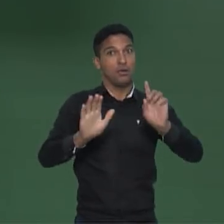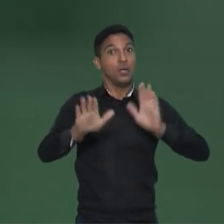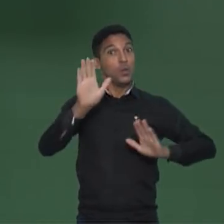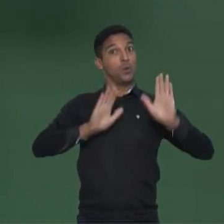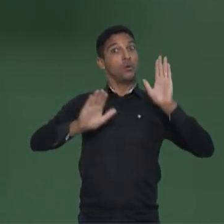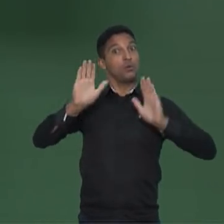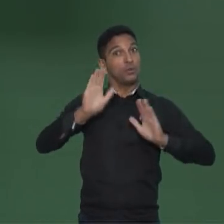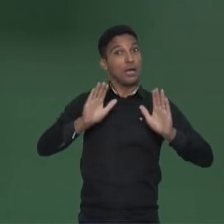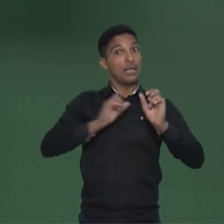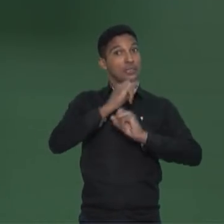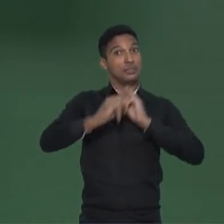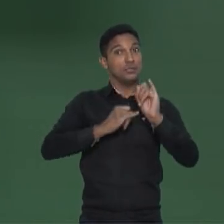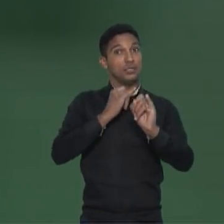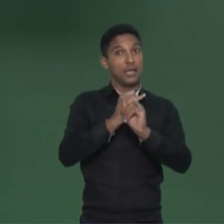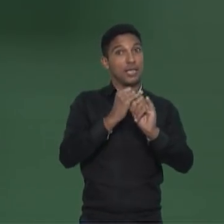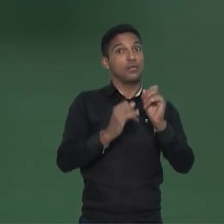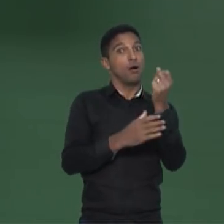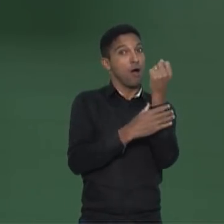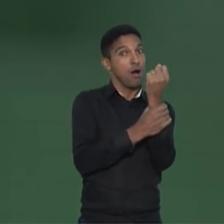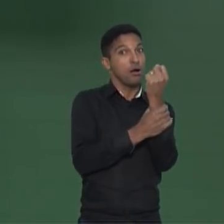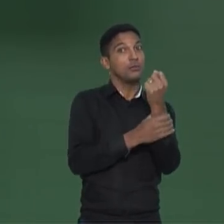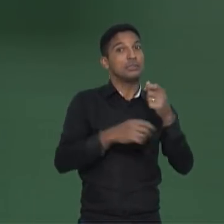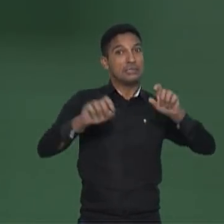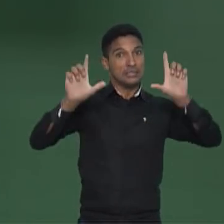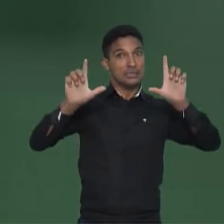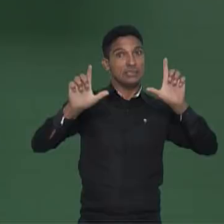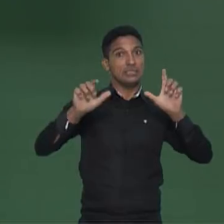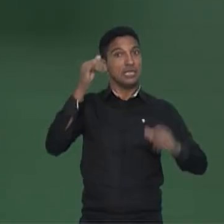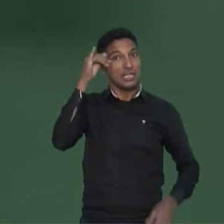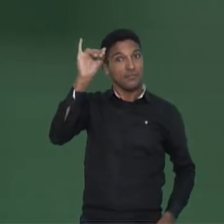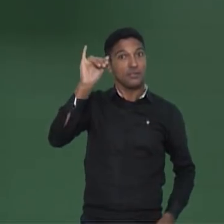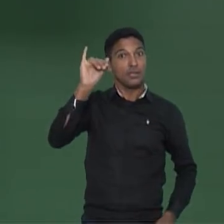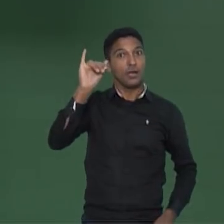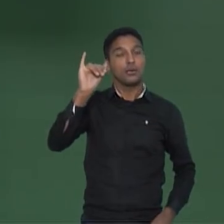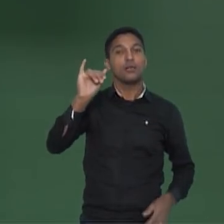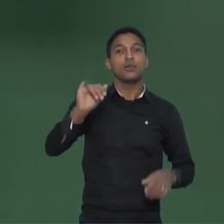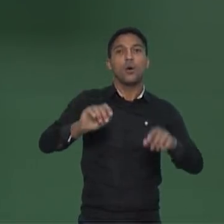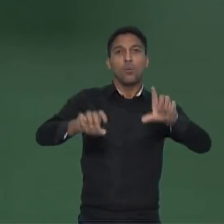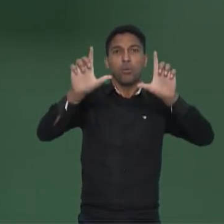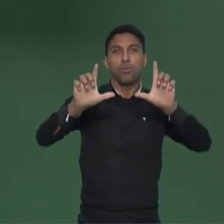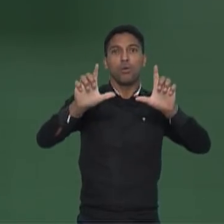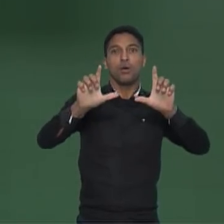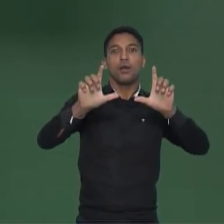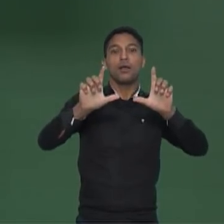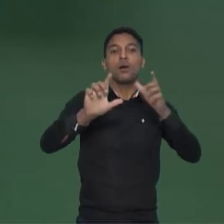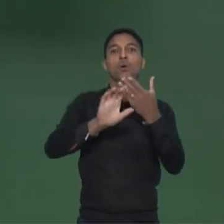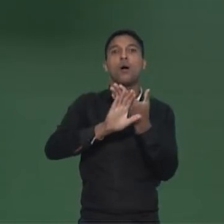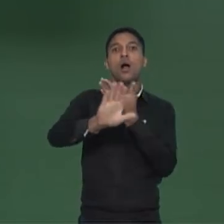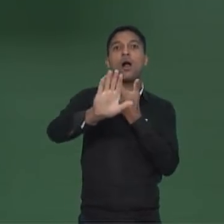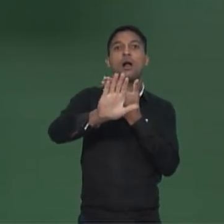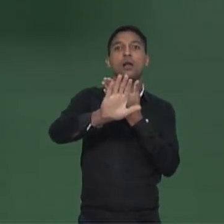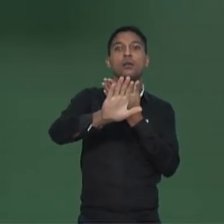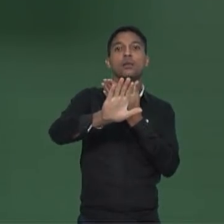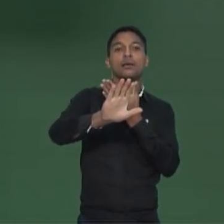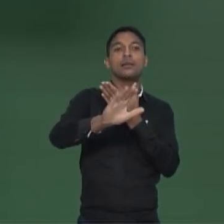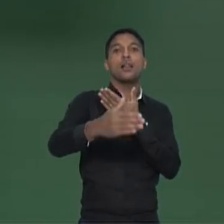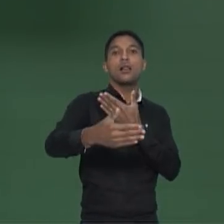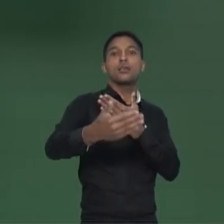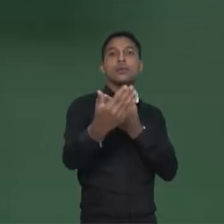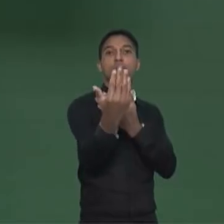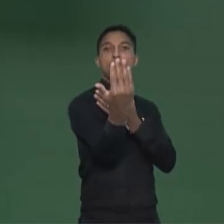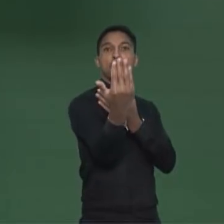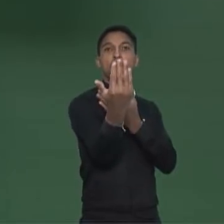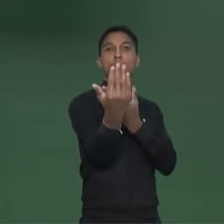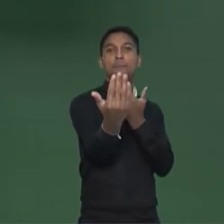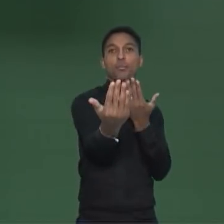certos cuidados, prevenções, porque não sabemos quem está do outro lado se comunicando com a gente. E mais uma coisa,